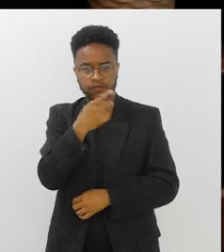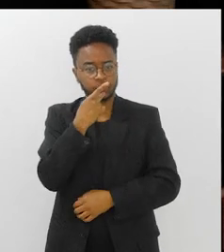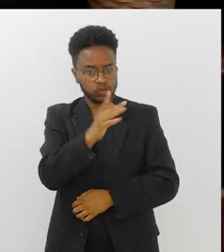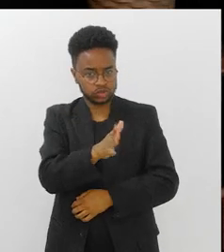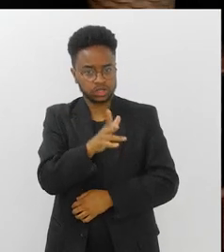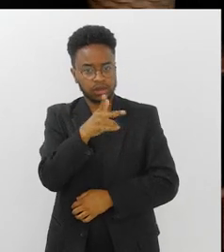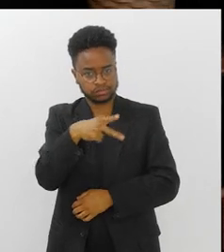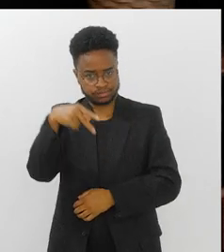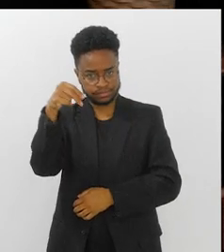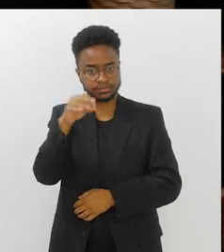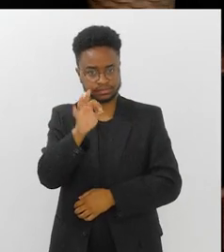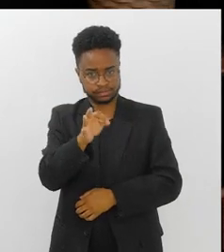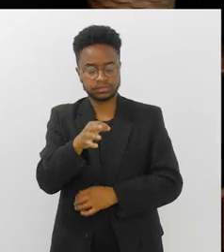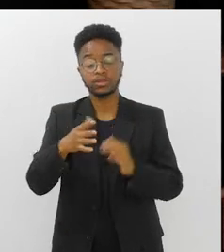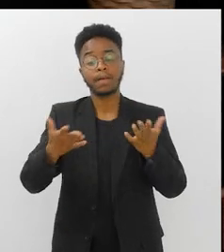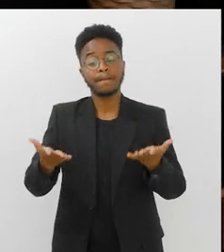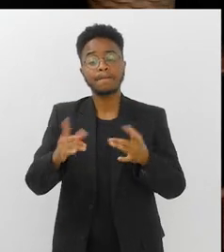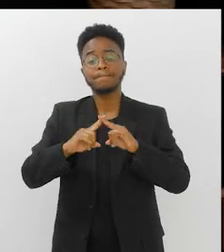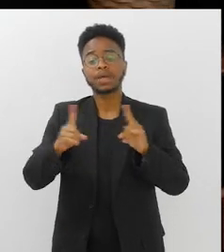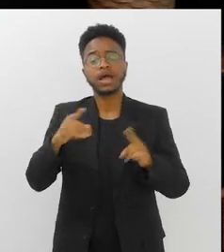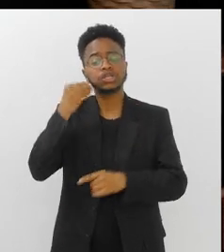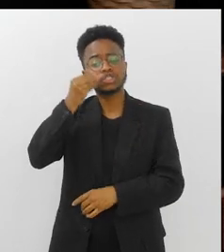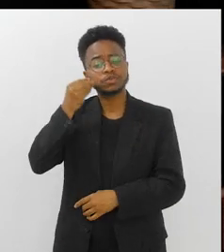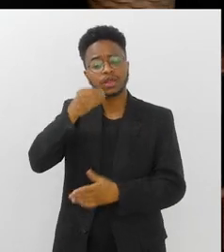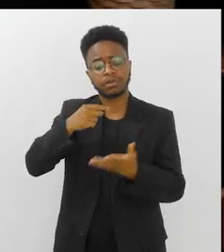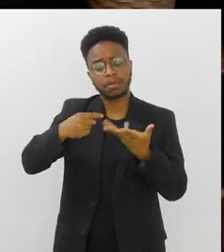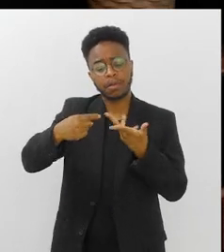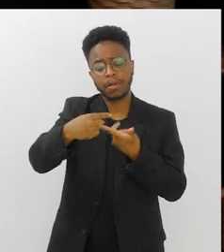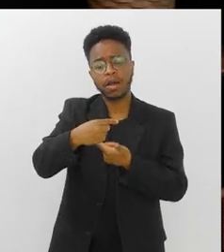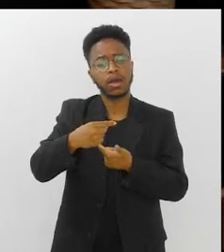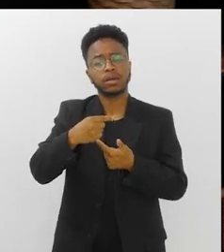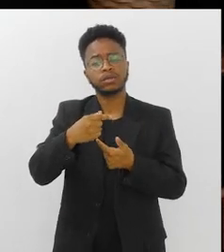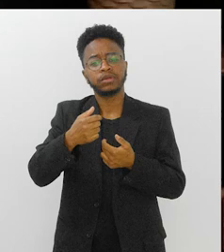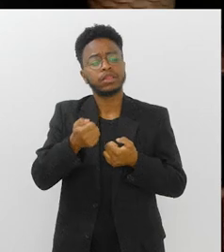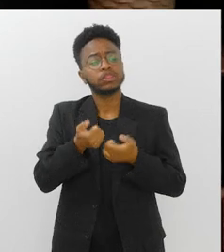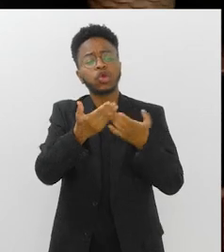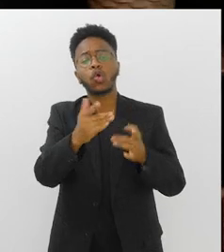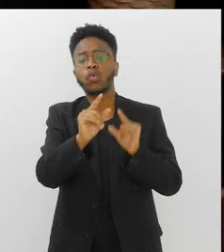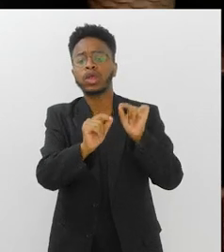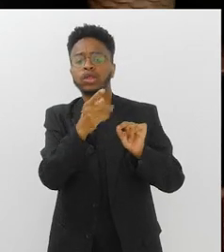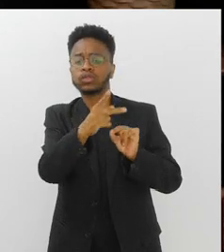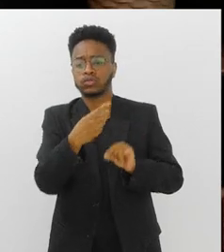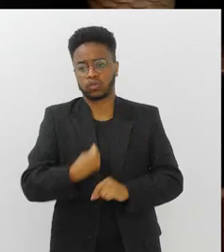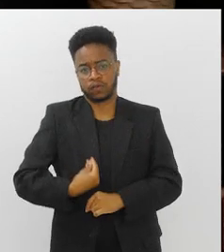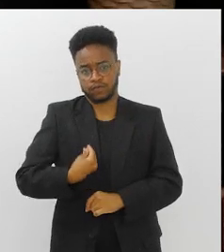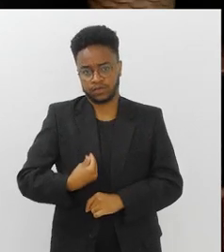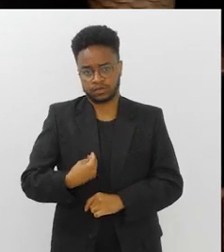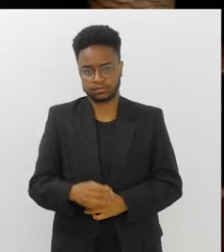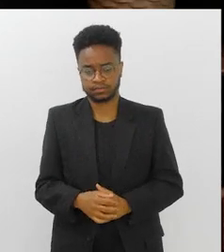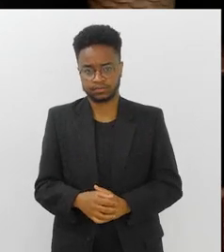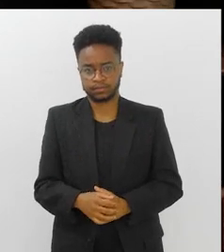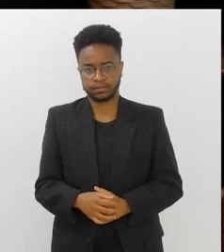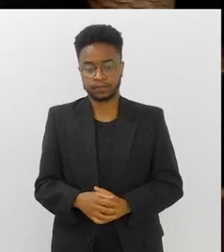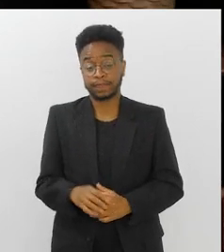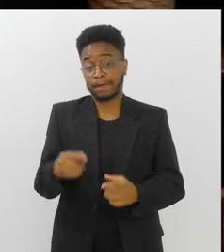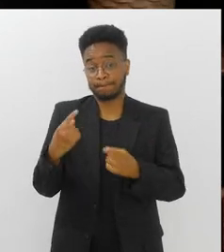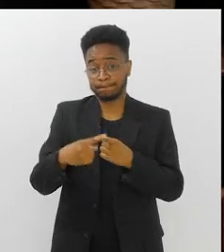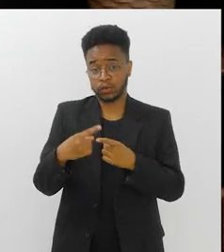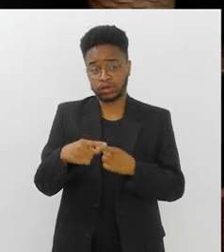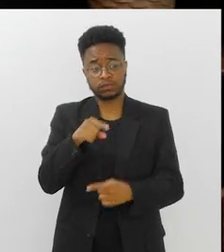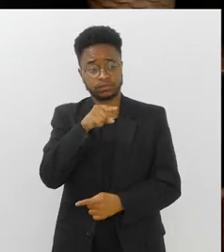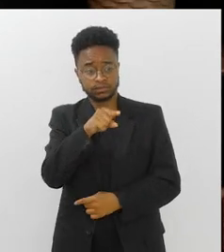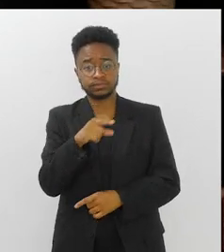você citou eh o que que essas experiências eh trouxeram pra sua vida né porque com isso